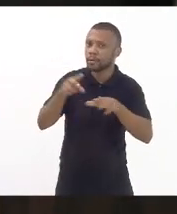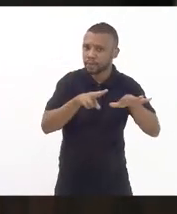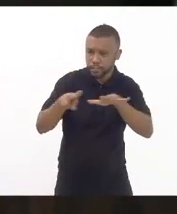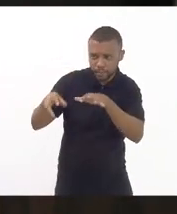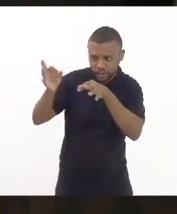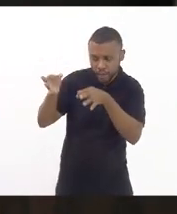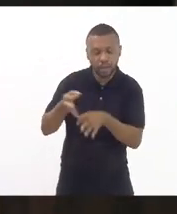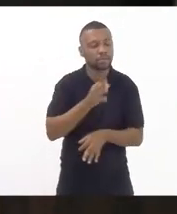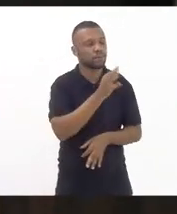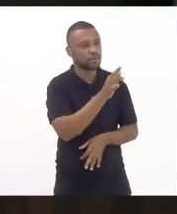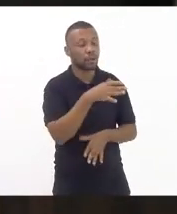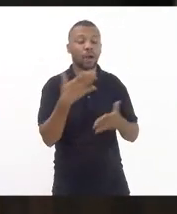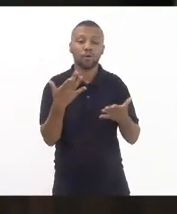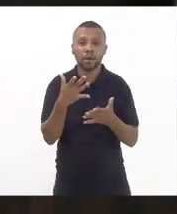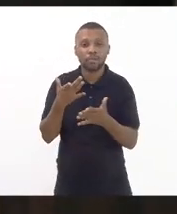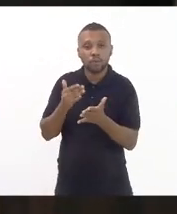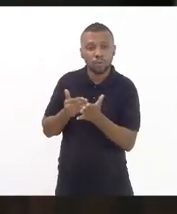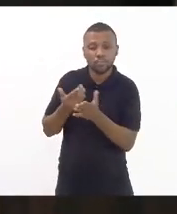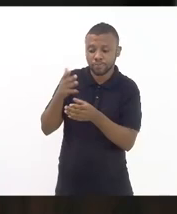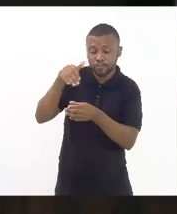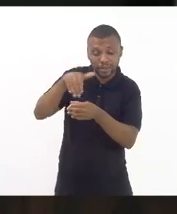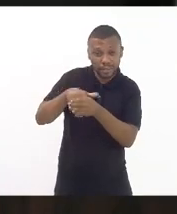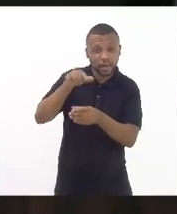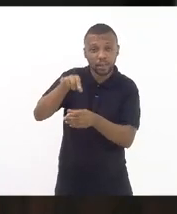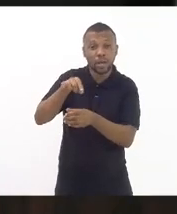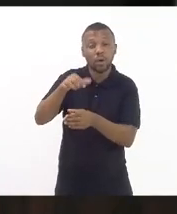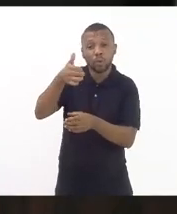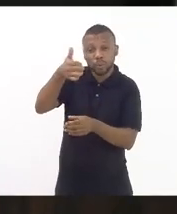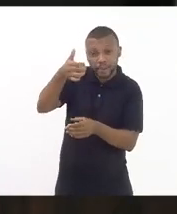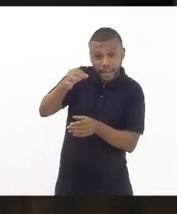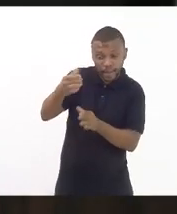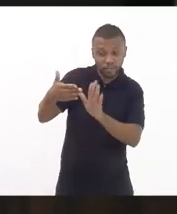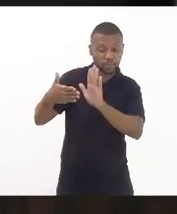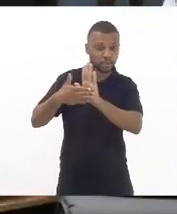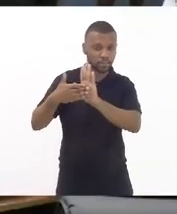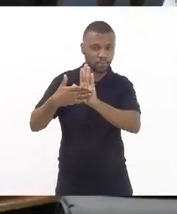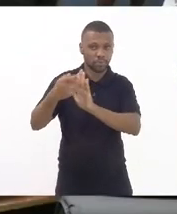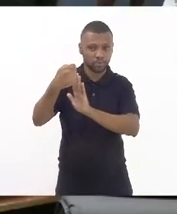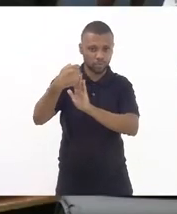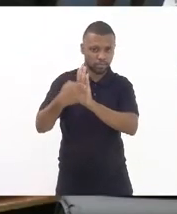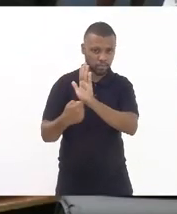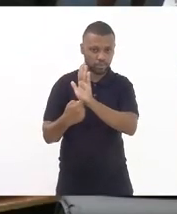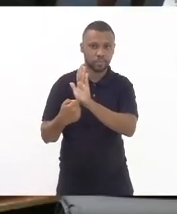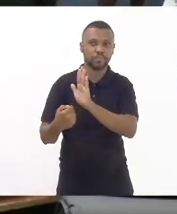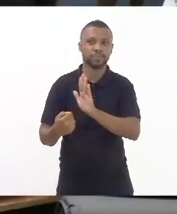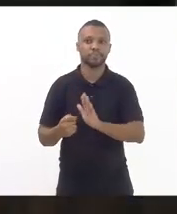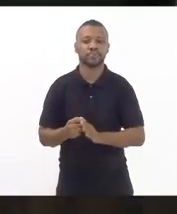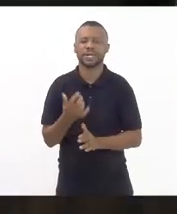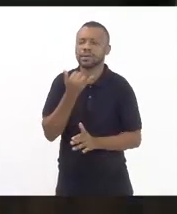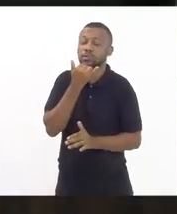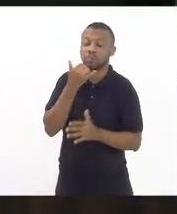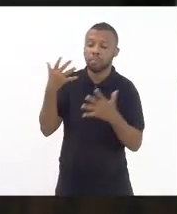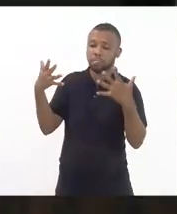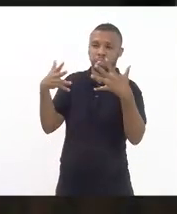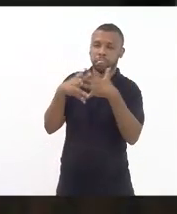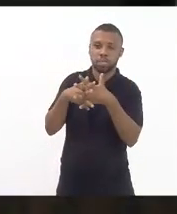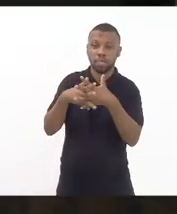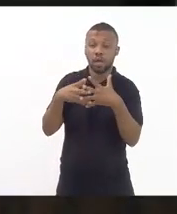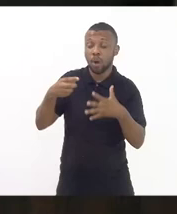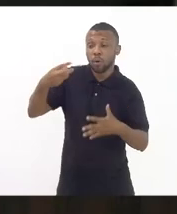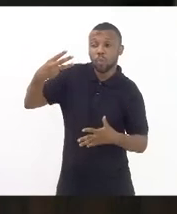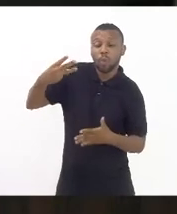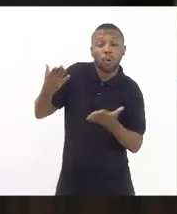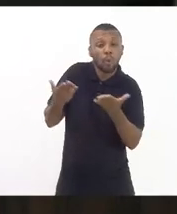pauta. Que o 2º e o 3º voltam amanhã. Não, o 3º não. Perdão, perdão, é o 3º que a gente vai votar